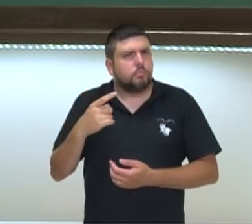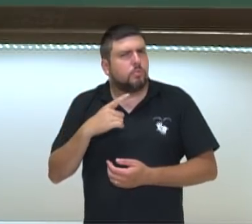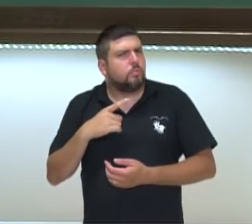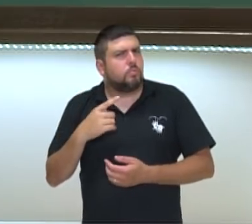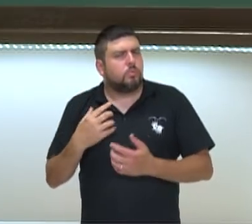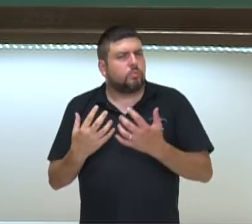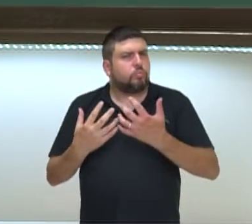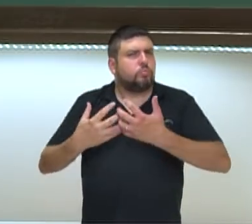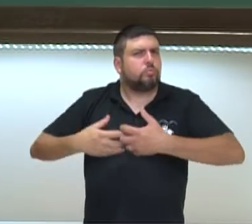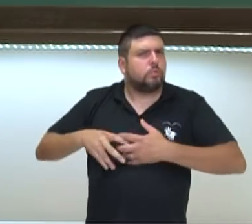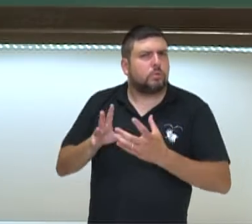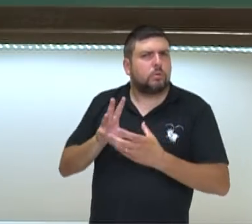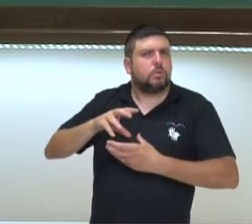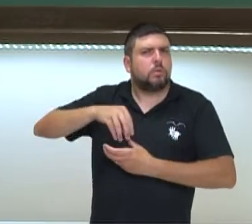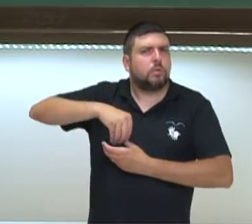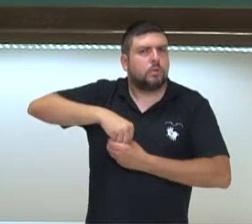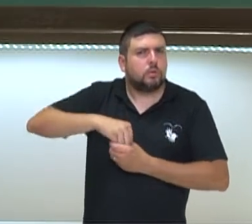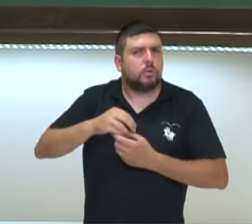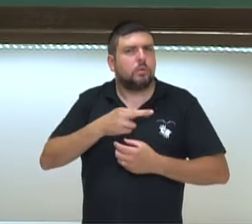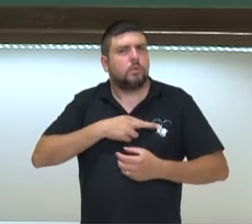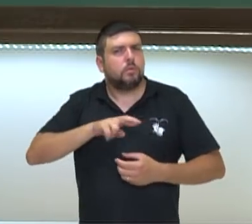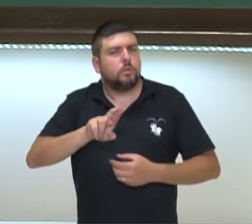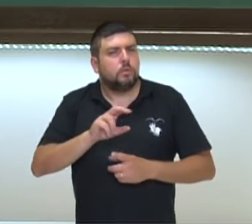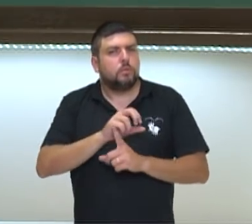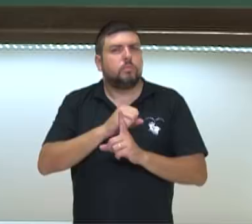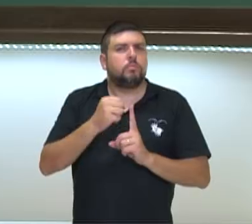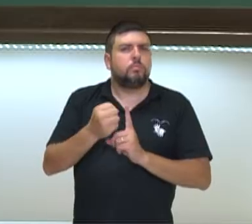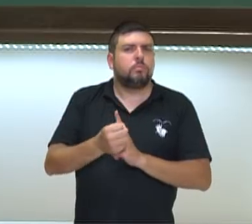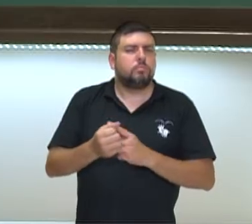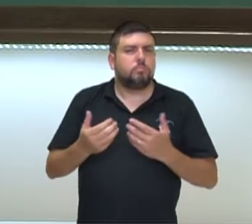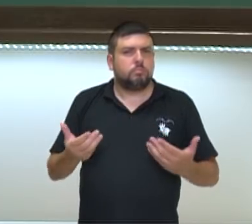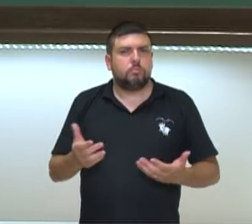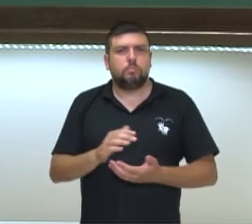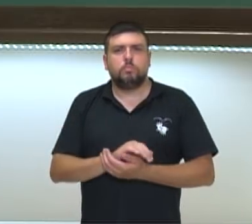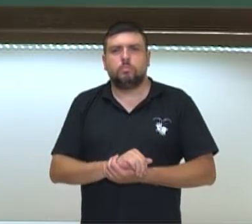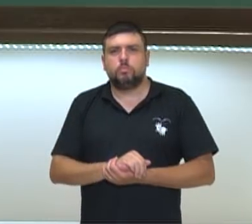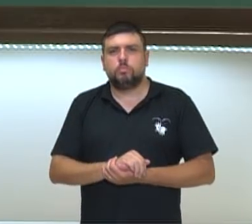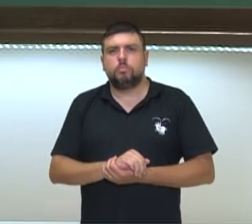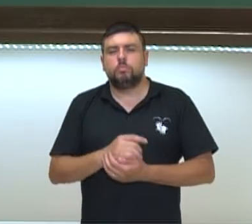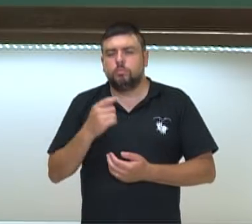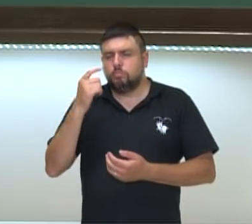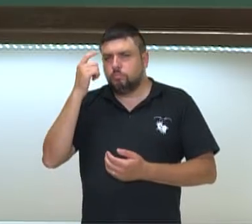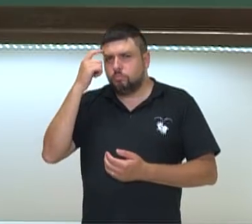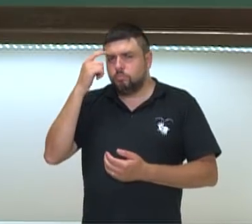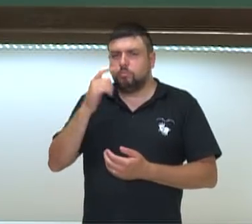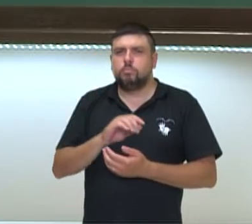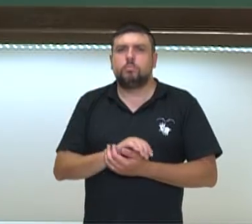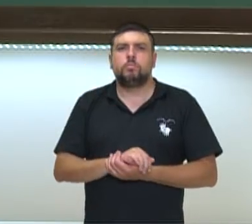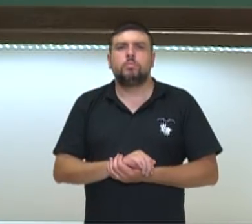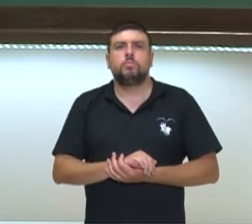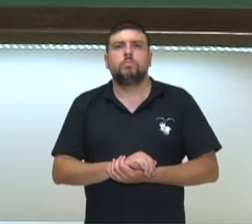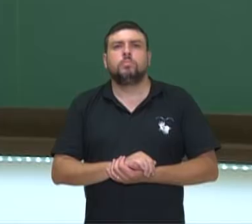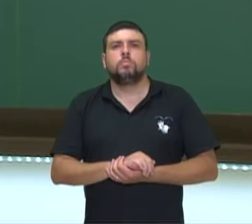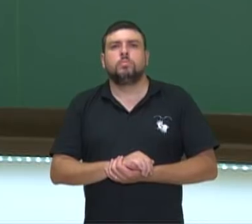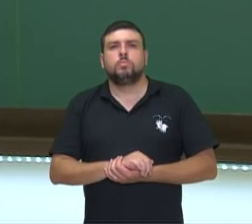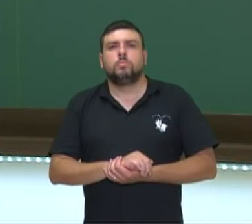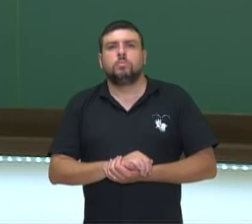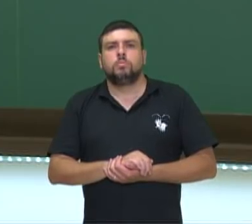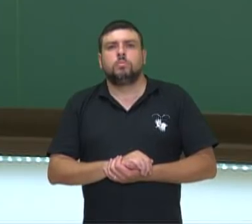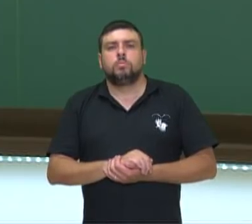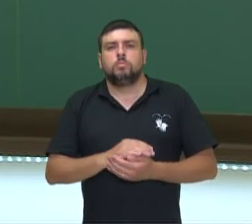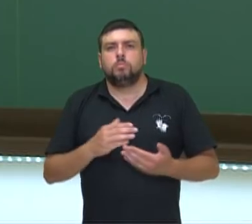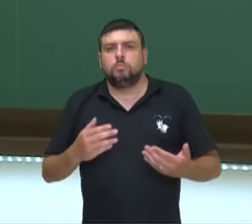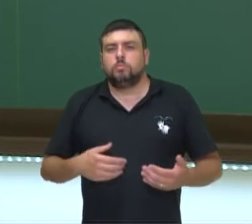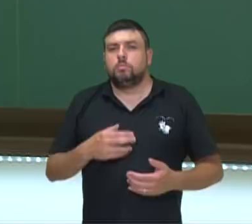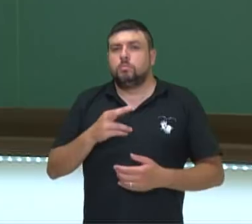nas religiões, na sociedade? Já se perguntou? Vamos refletir um pouco sobre isso? Bem, então, os ritos e